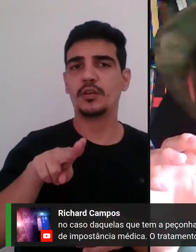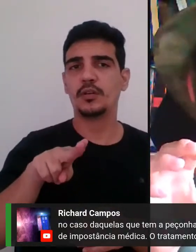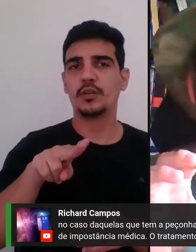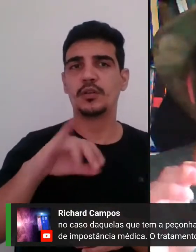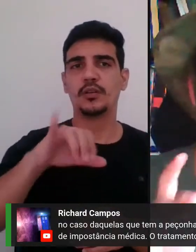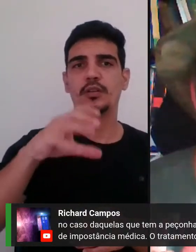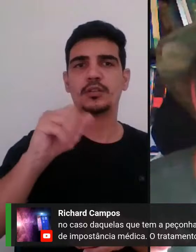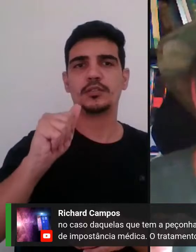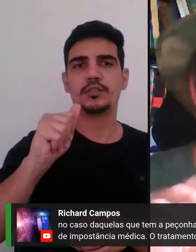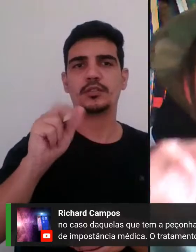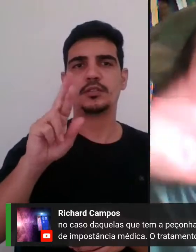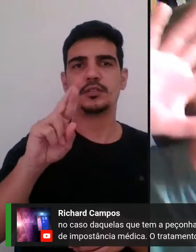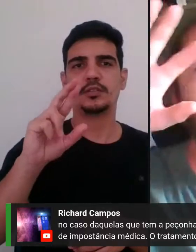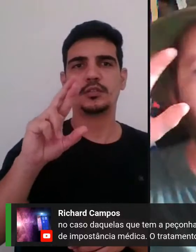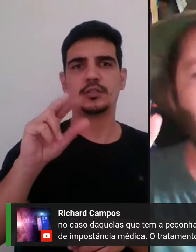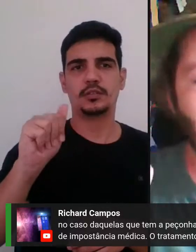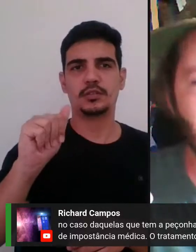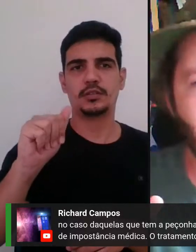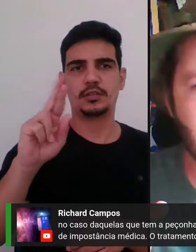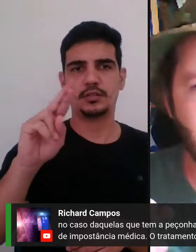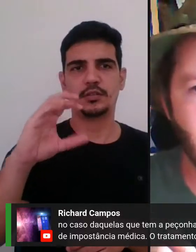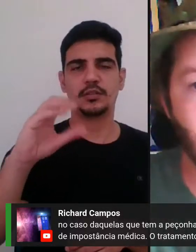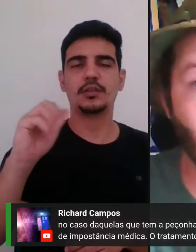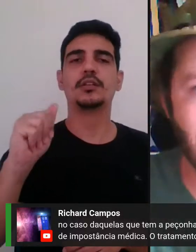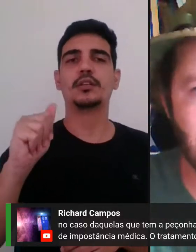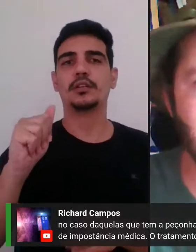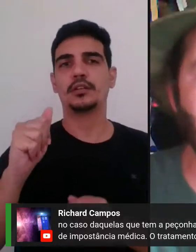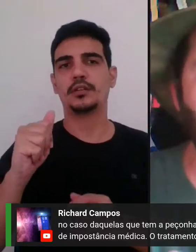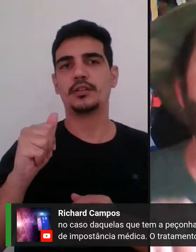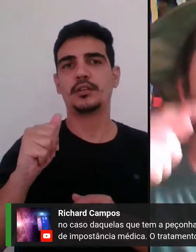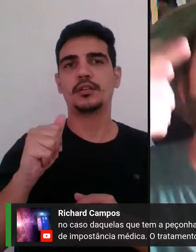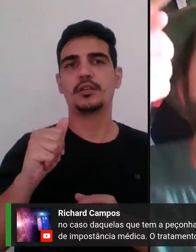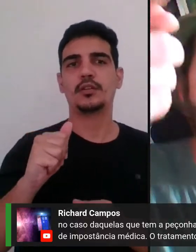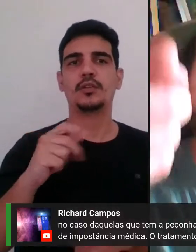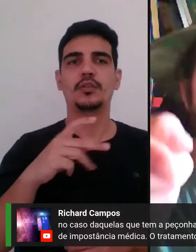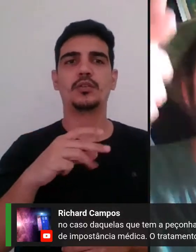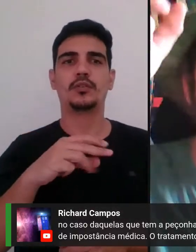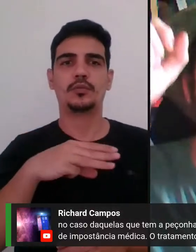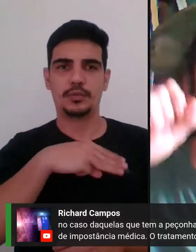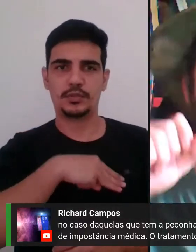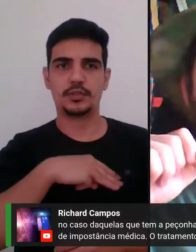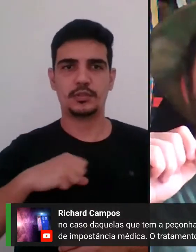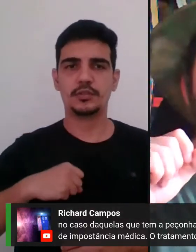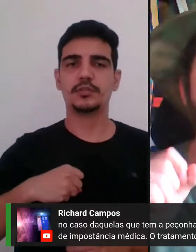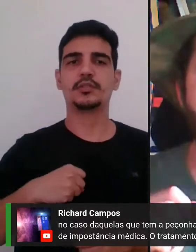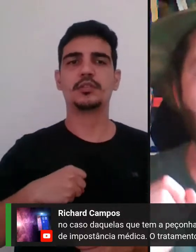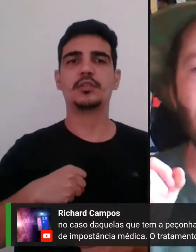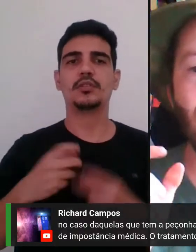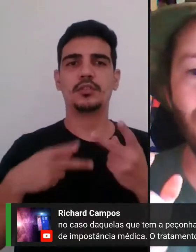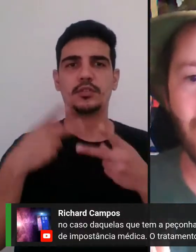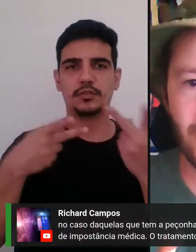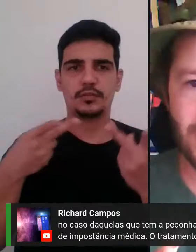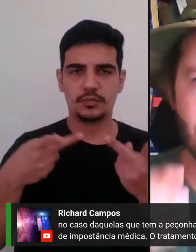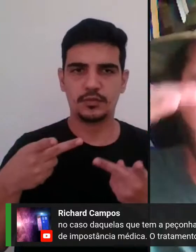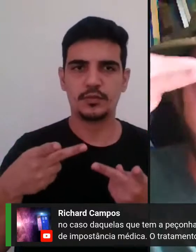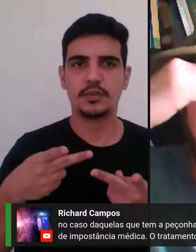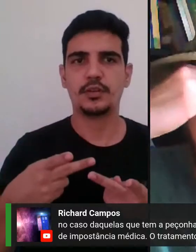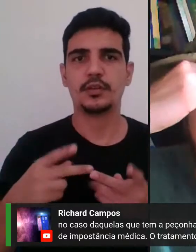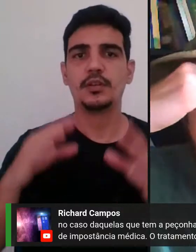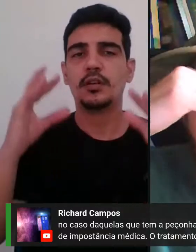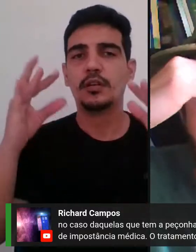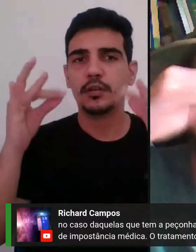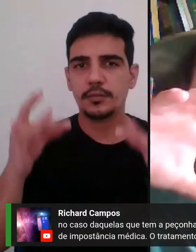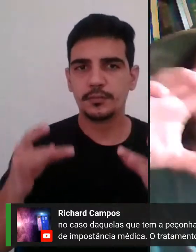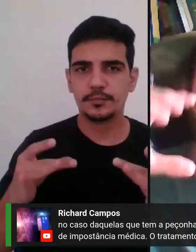Ministério da Saúde preconiza e o que é indicado em algumas partes do Brasil, onde tem acidente com a Philodra orfestis, que tem